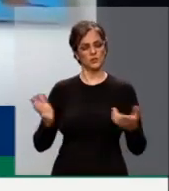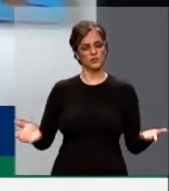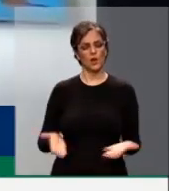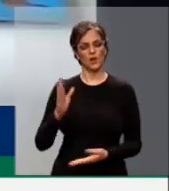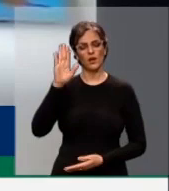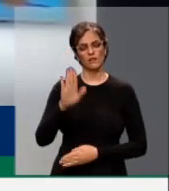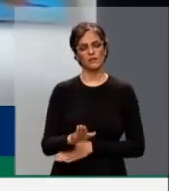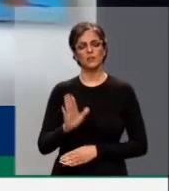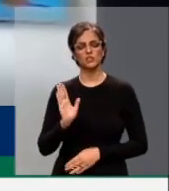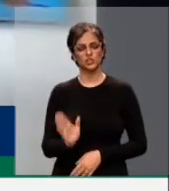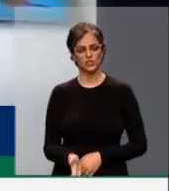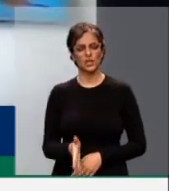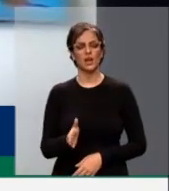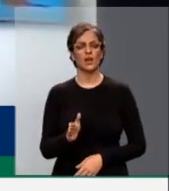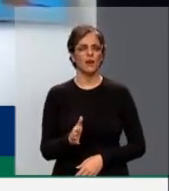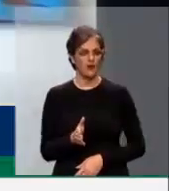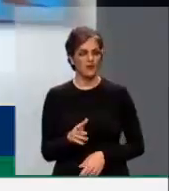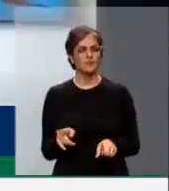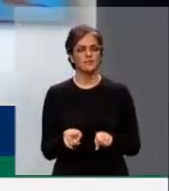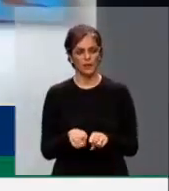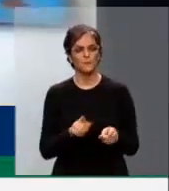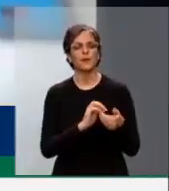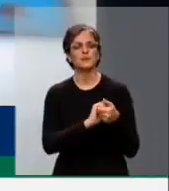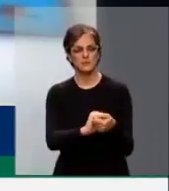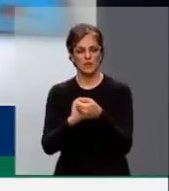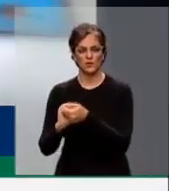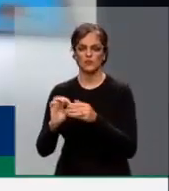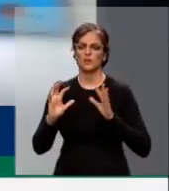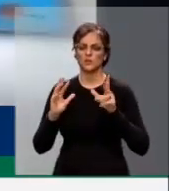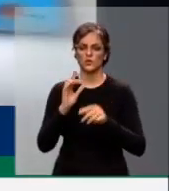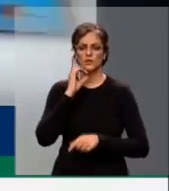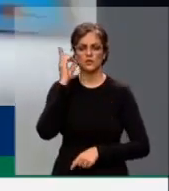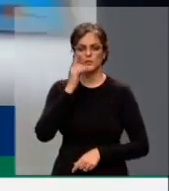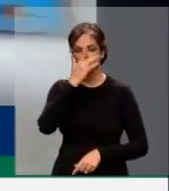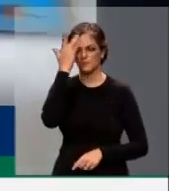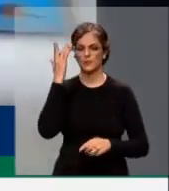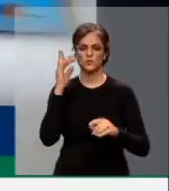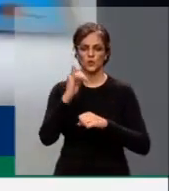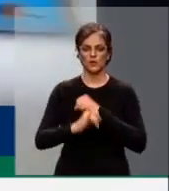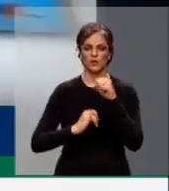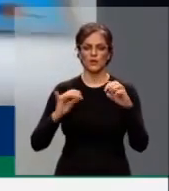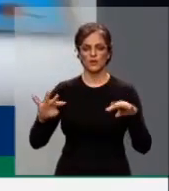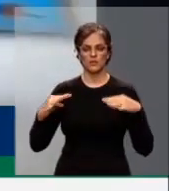de hoje, saudando a todas as deputadas, todos os internautas,